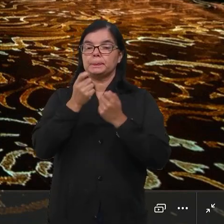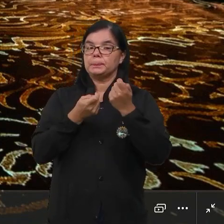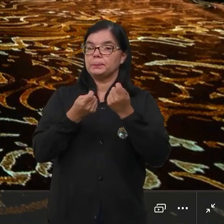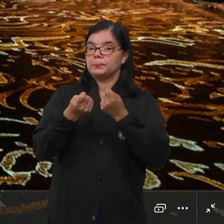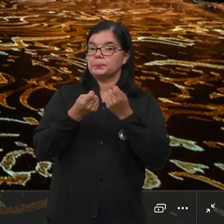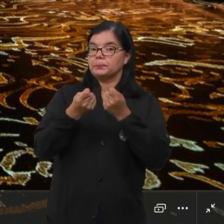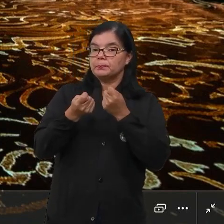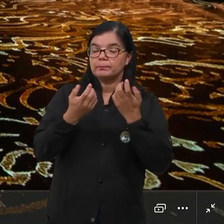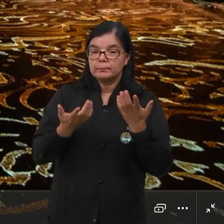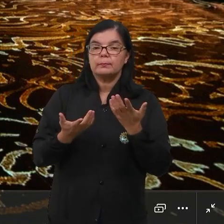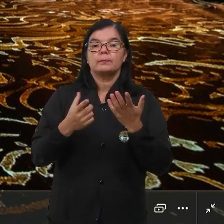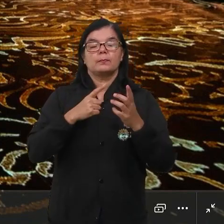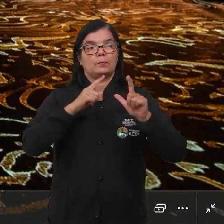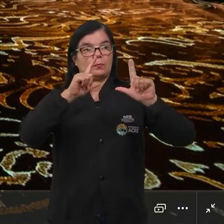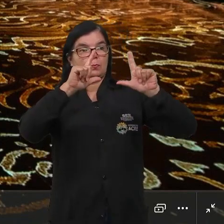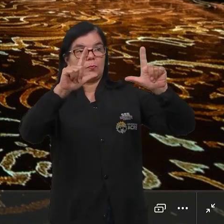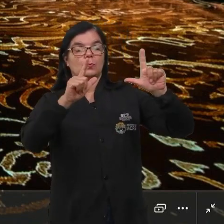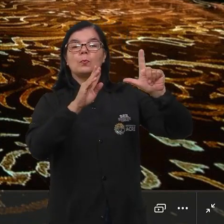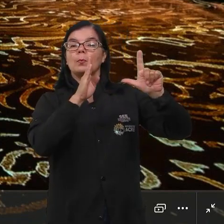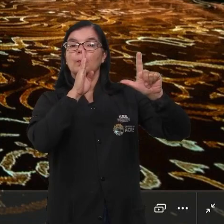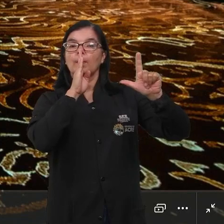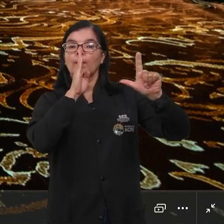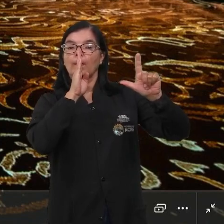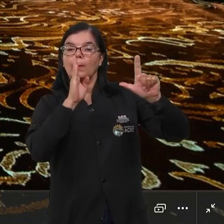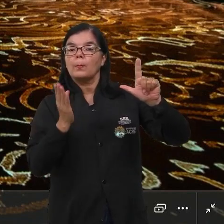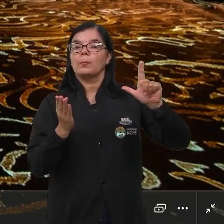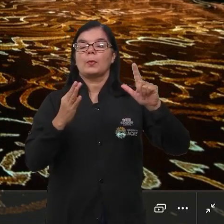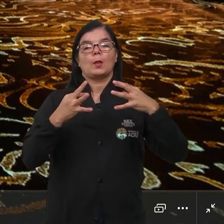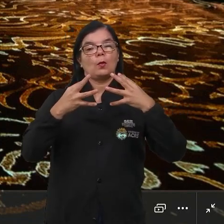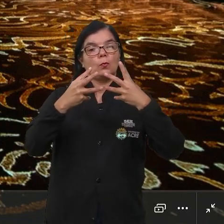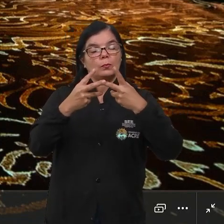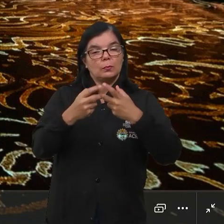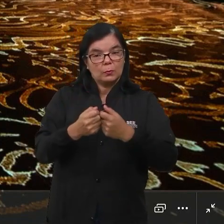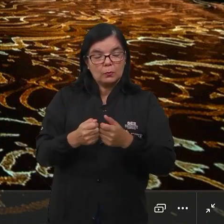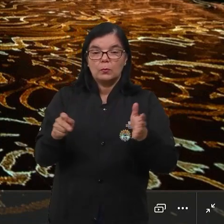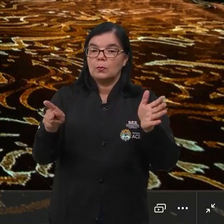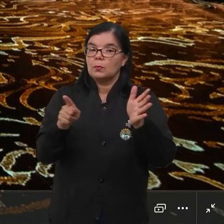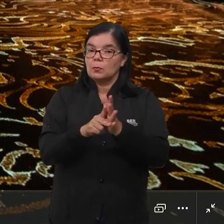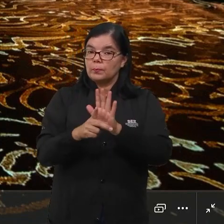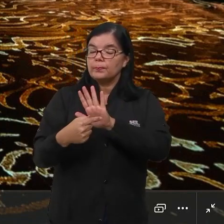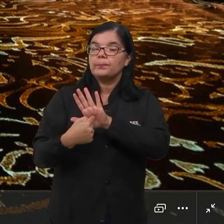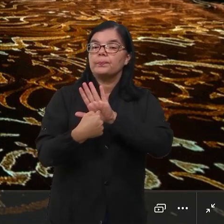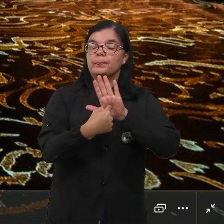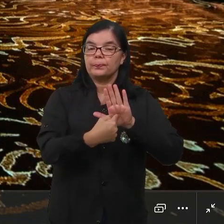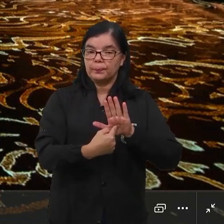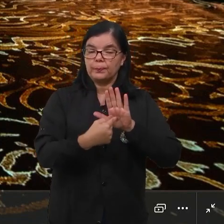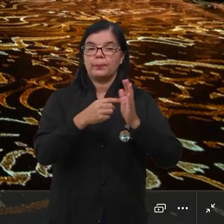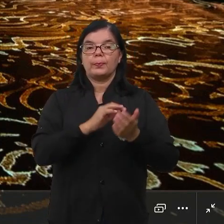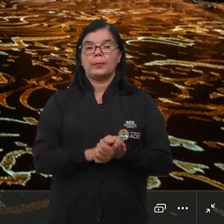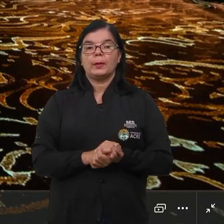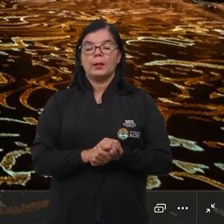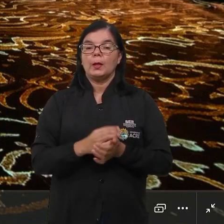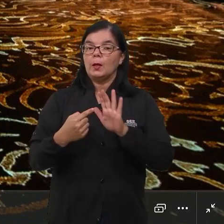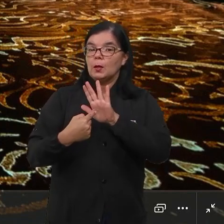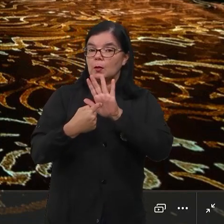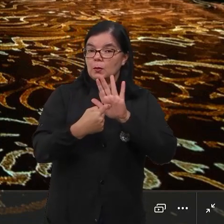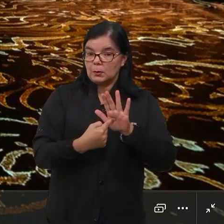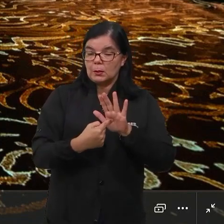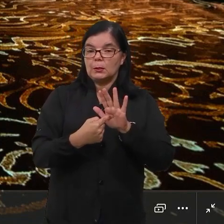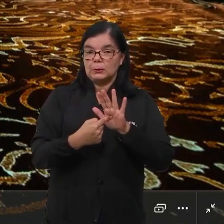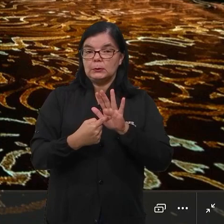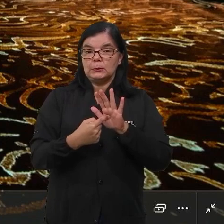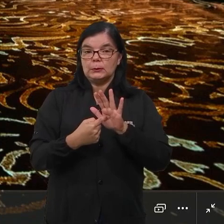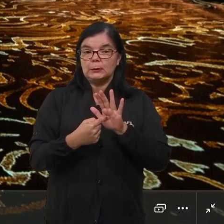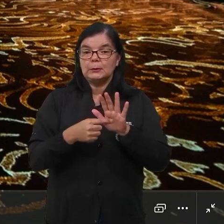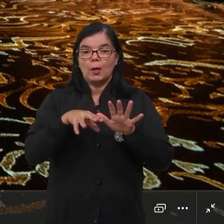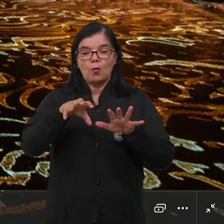controlado, né? Terão plaquinhas, faça silêncio. Então tudo isso faz parte de uma exposição. E em exposições